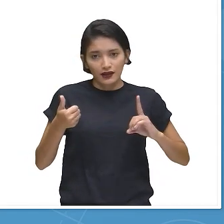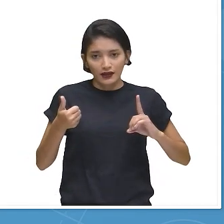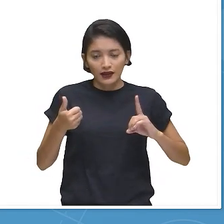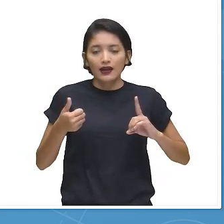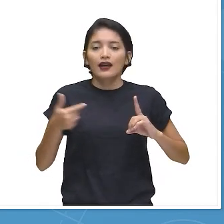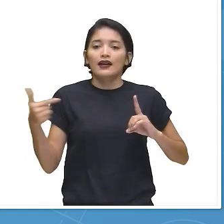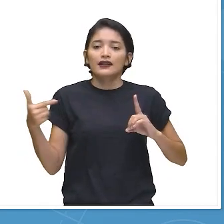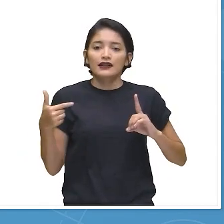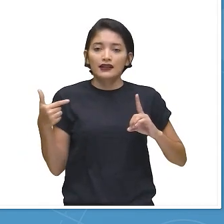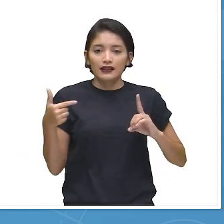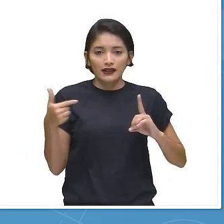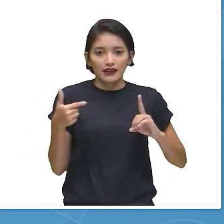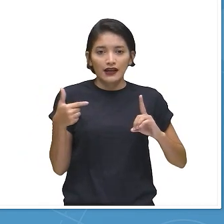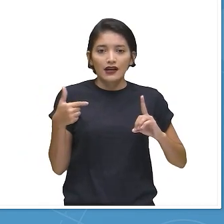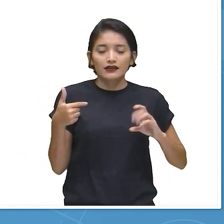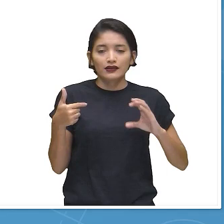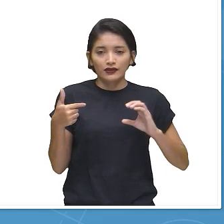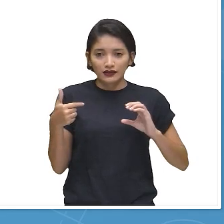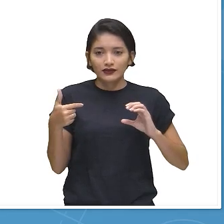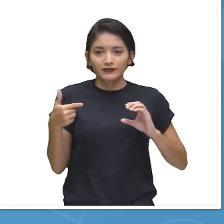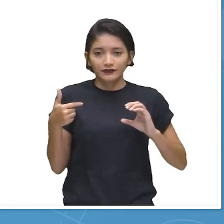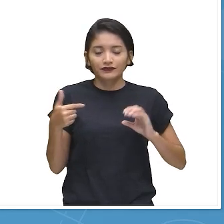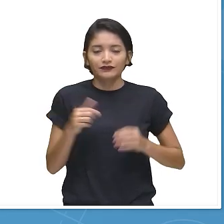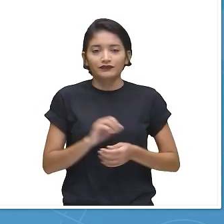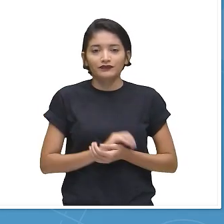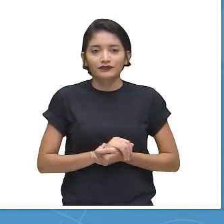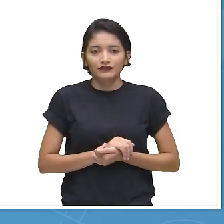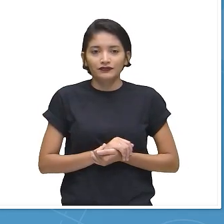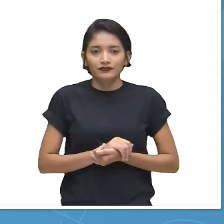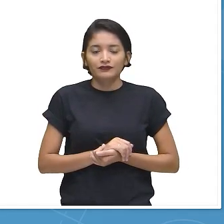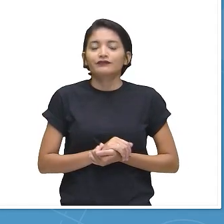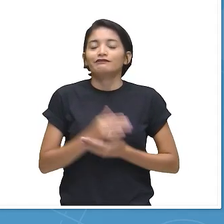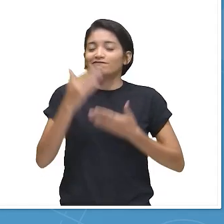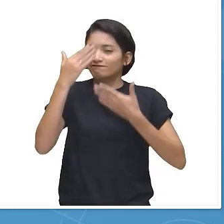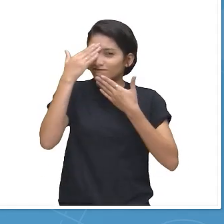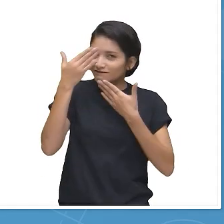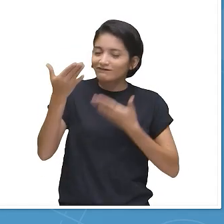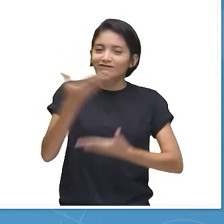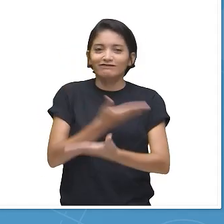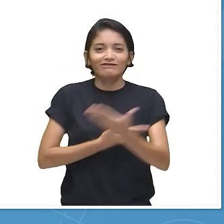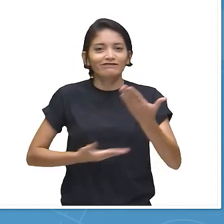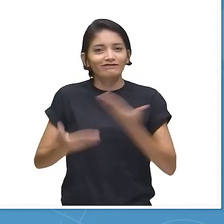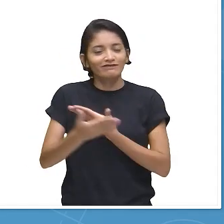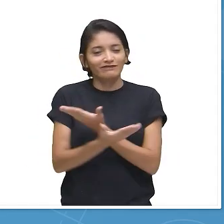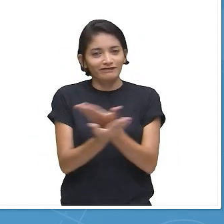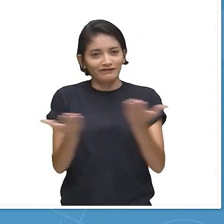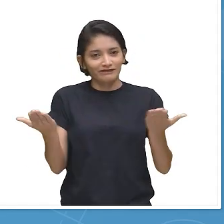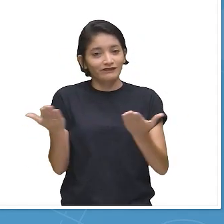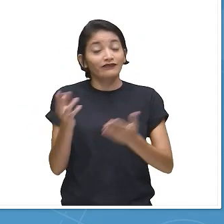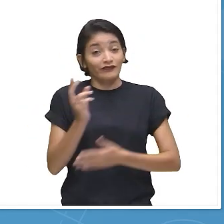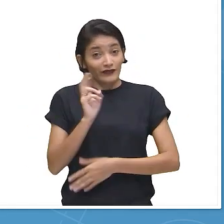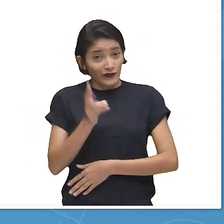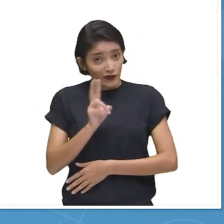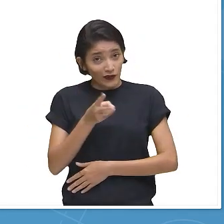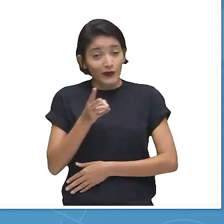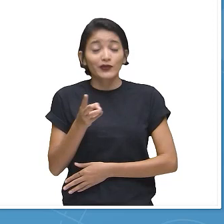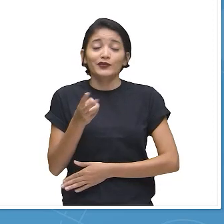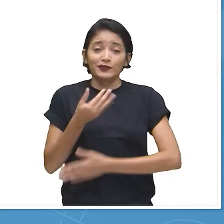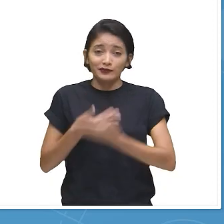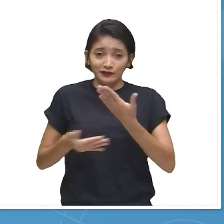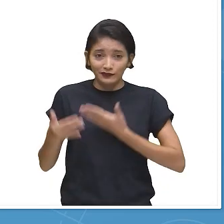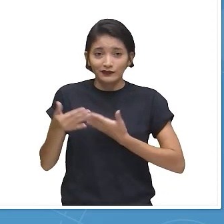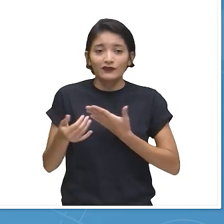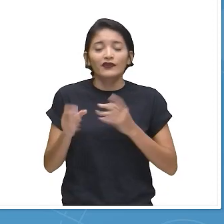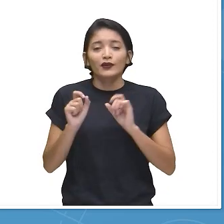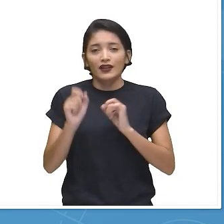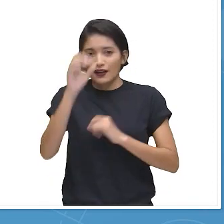é a questão C. Muito bem. Já agradecendo a participação de todos, continuem participando, porque é assim que